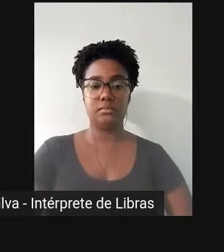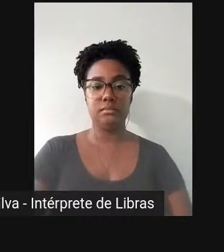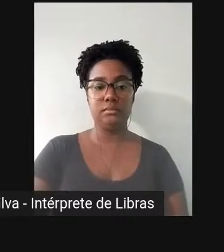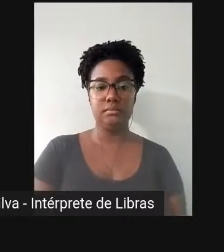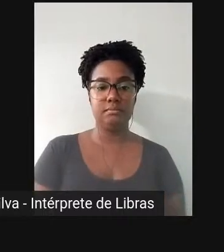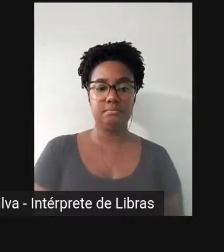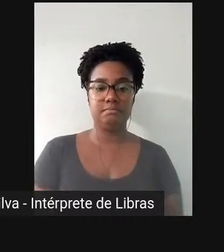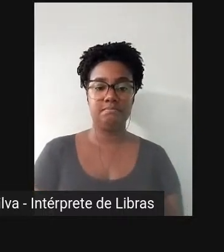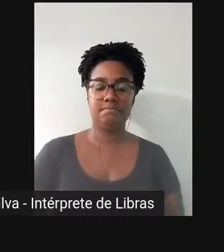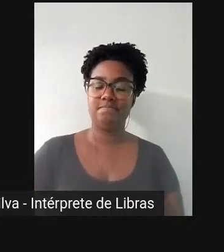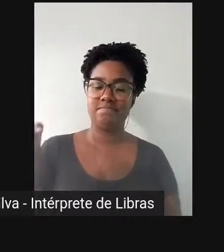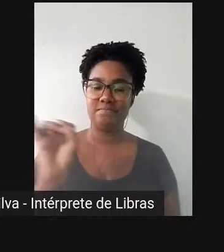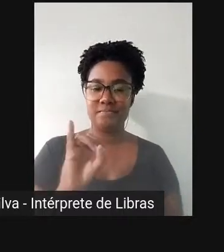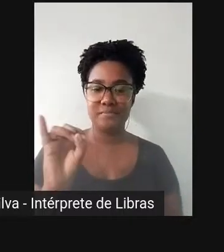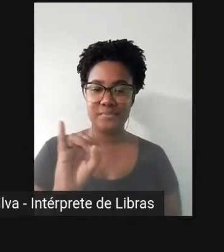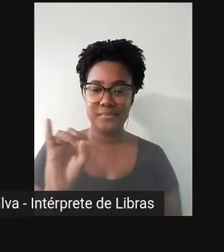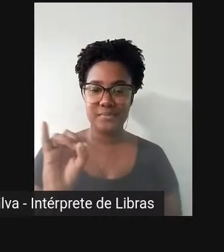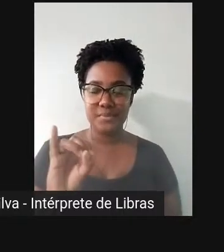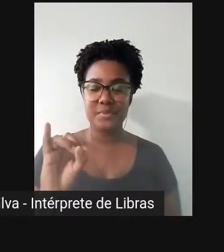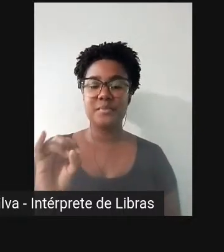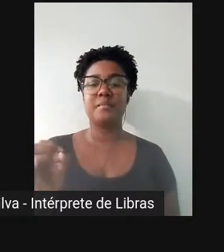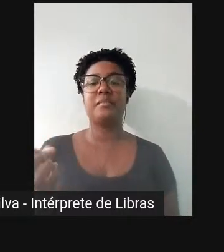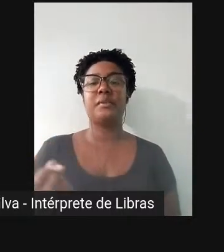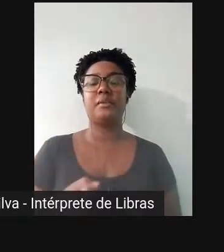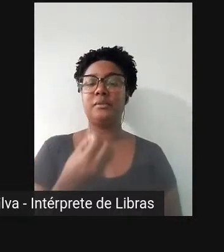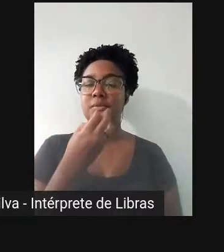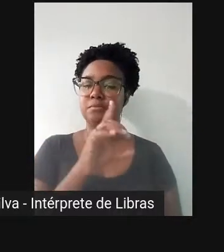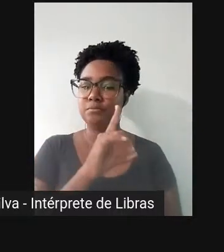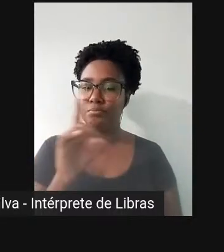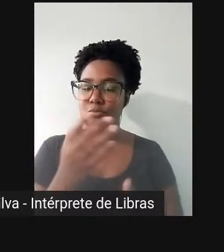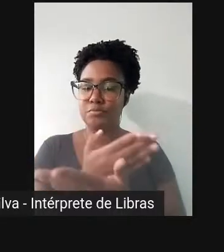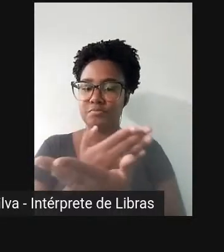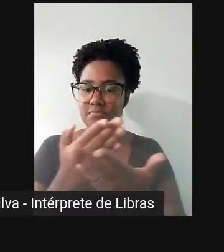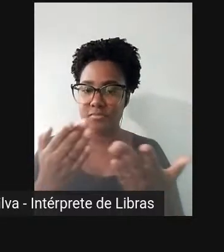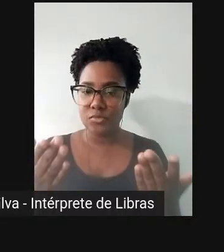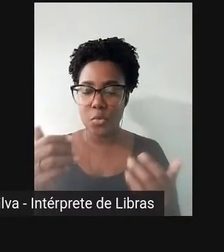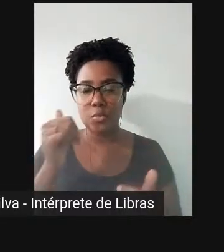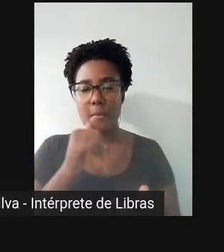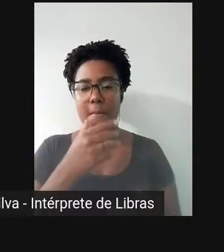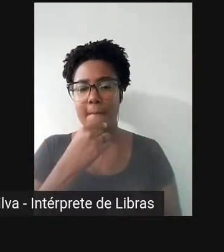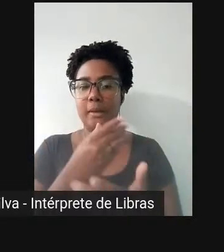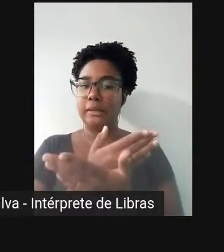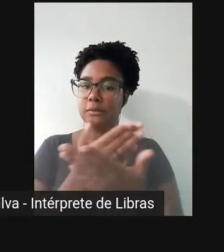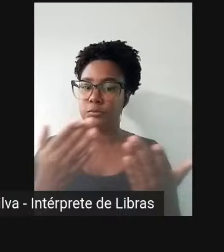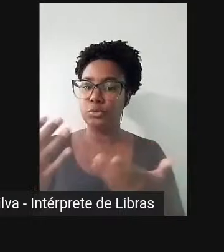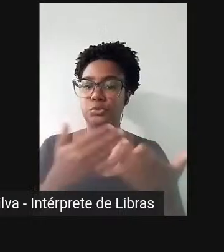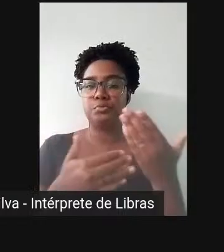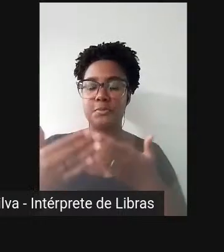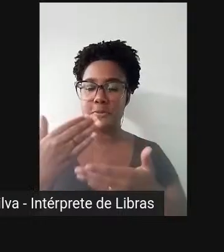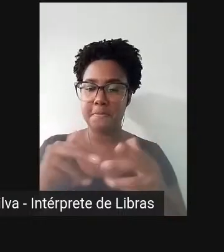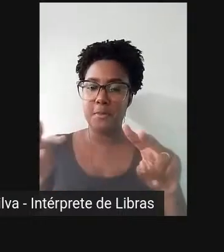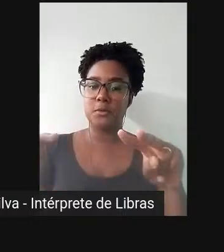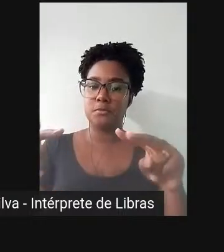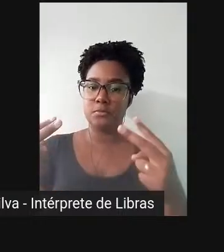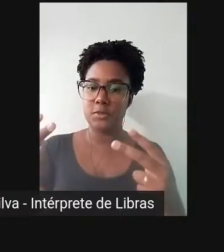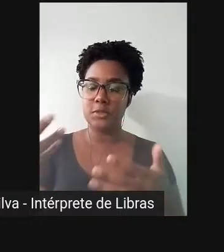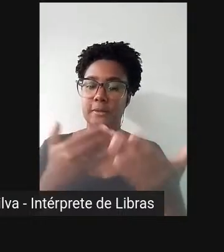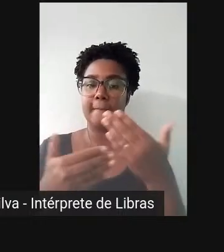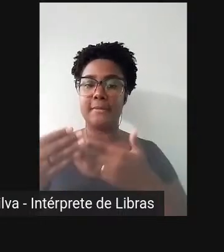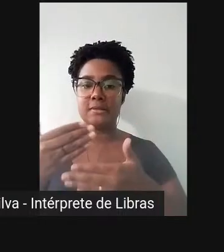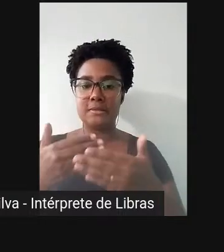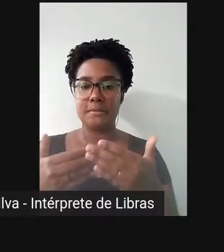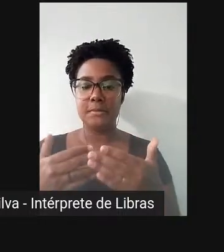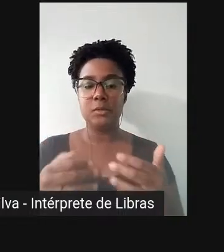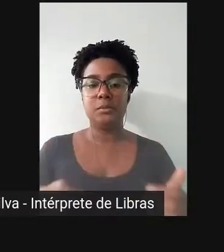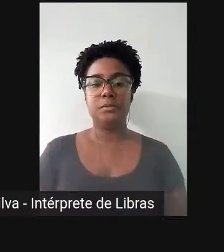Olá, saúdo a todas, todos e todes que nos assistem aqui hoje, nesse momento de enorme